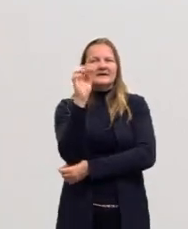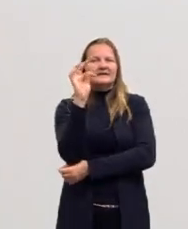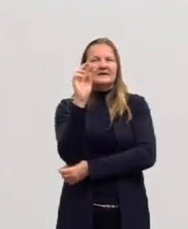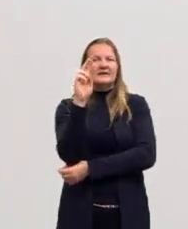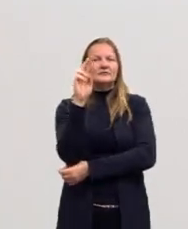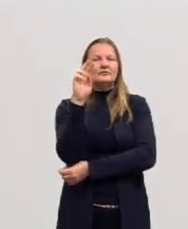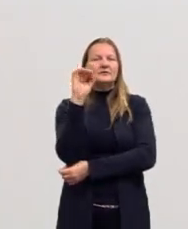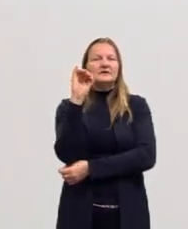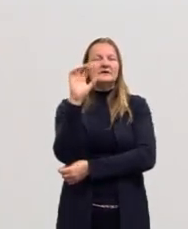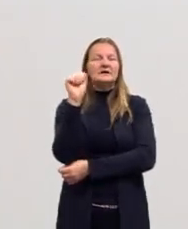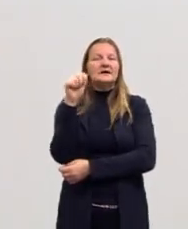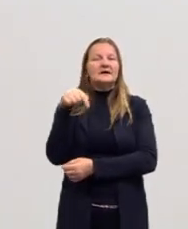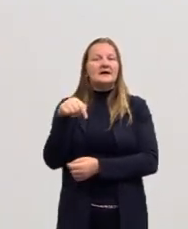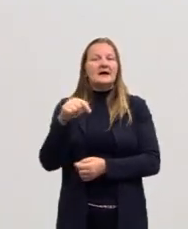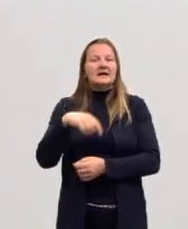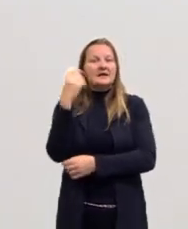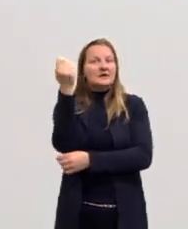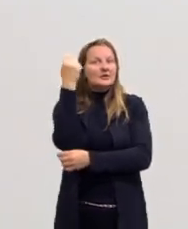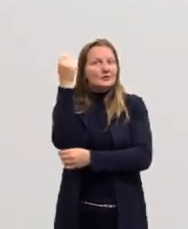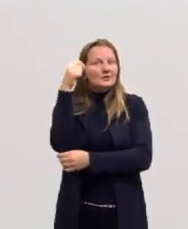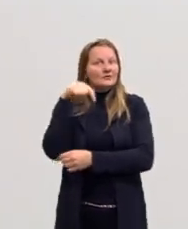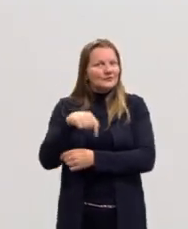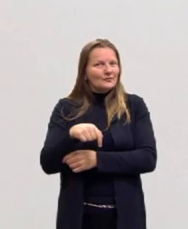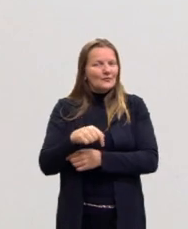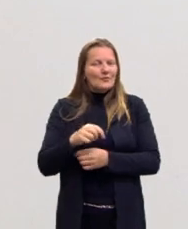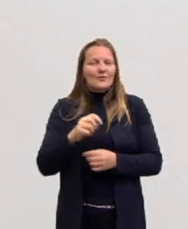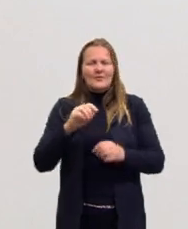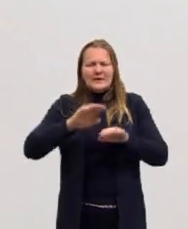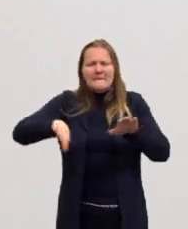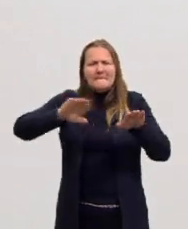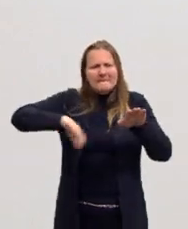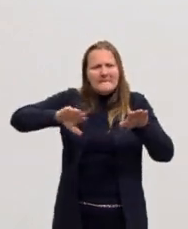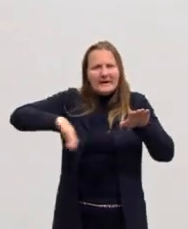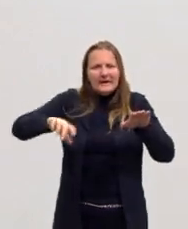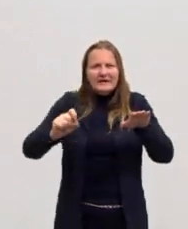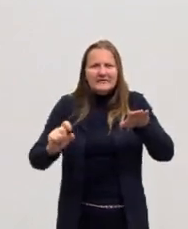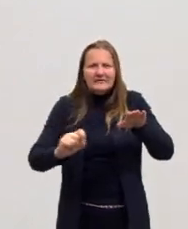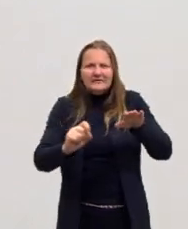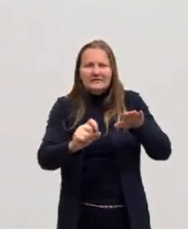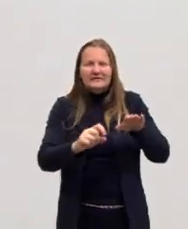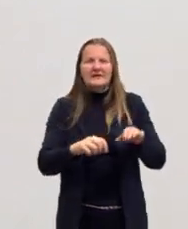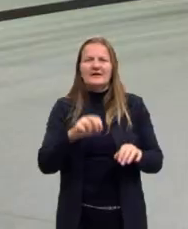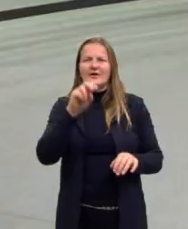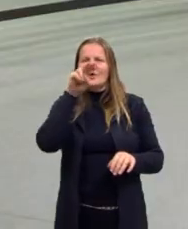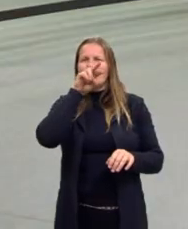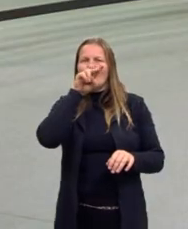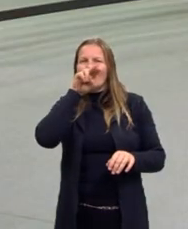mas a gente está falando de um outro estado de uma outra região né eu acredito que seja lagartixo